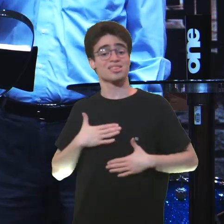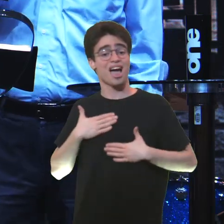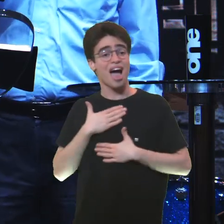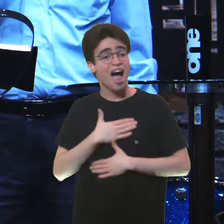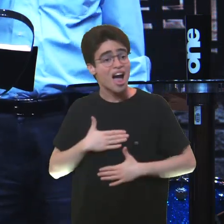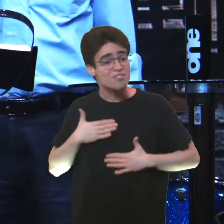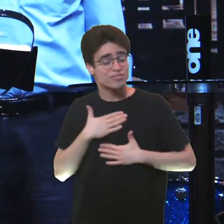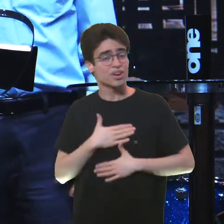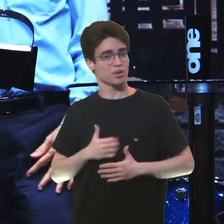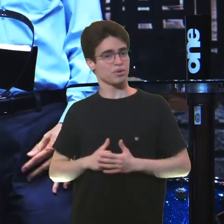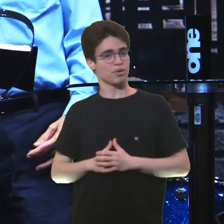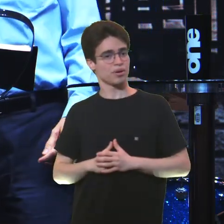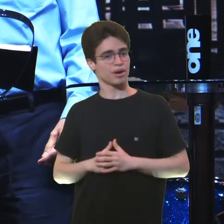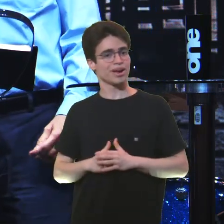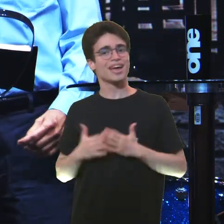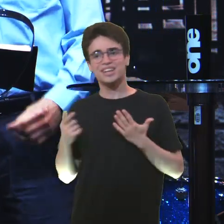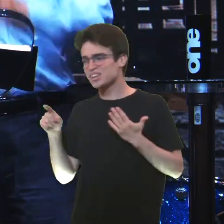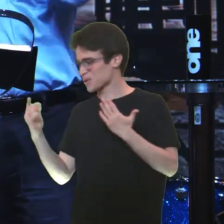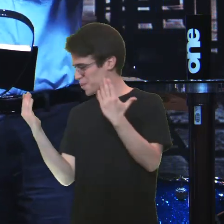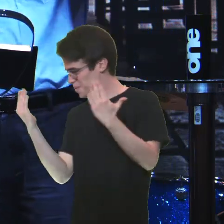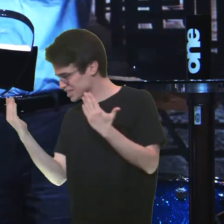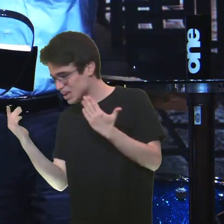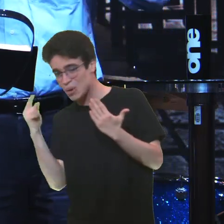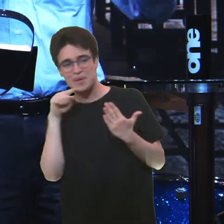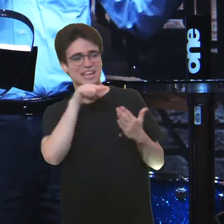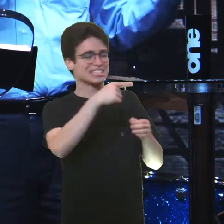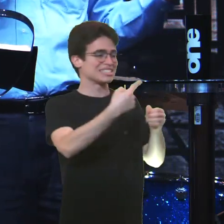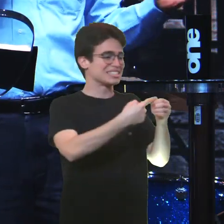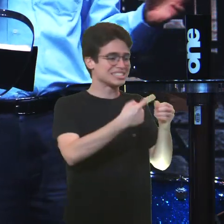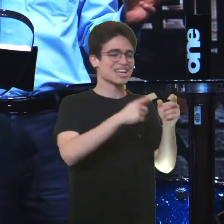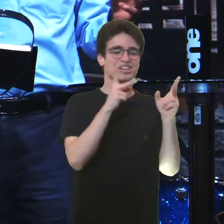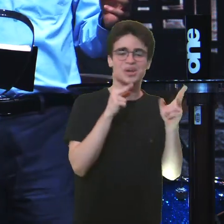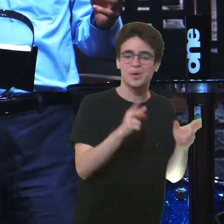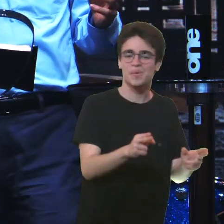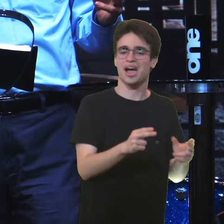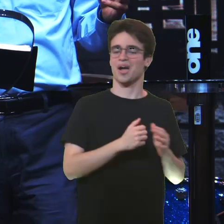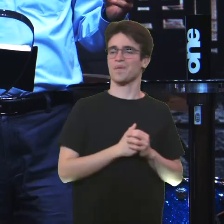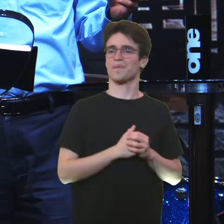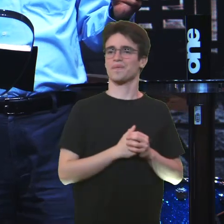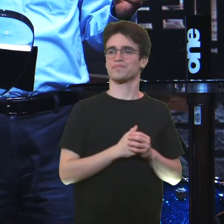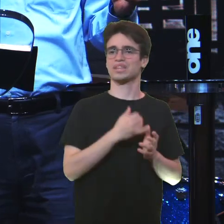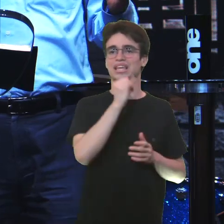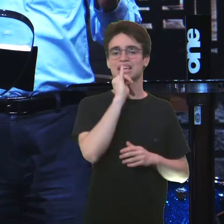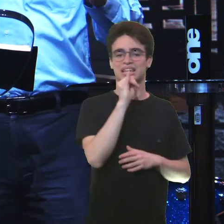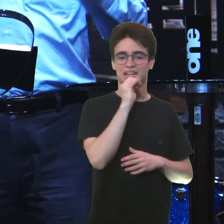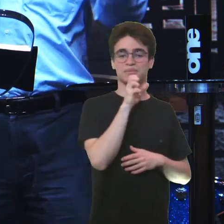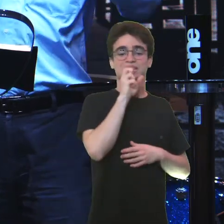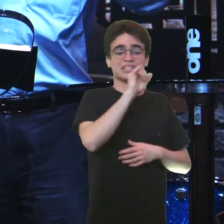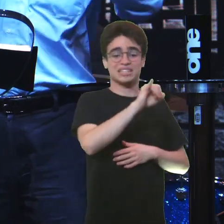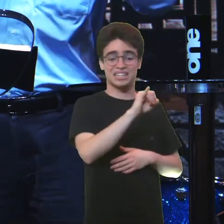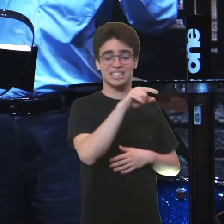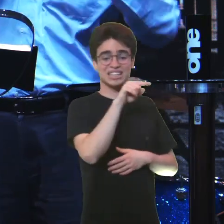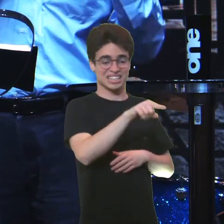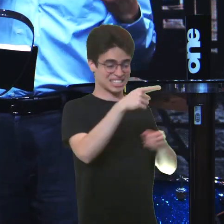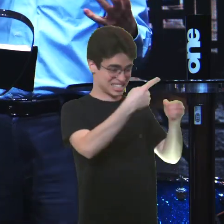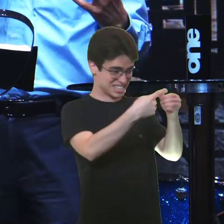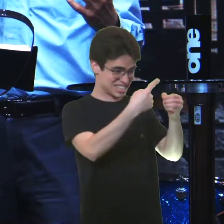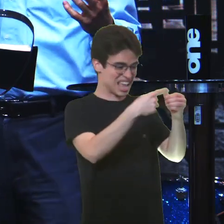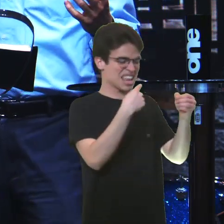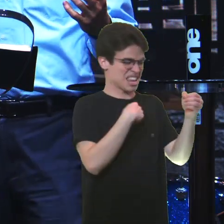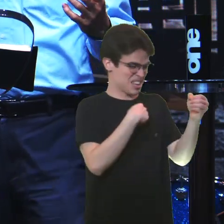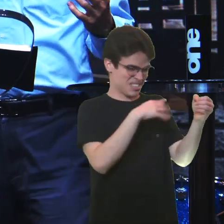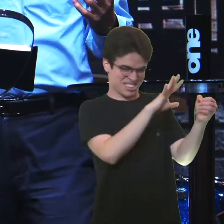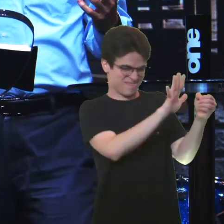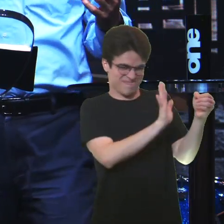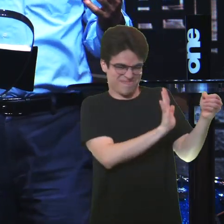con nuestra ciudad. E da mesma forma acontece com as nossas Si nos cidades. vamos retirando de la Se ciudad, nós vamos recuando das cidades, la ciudad se irá deteriorando.